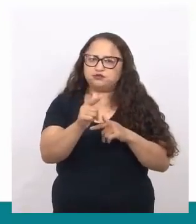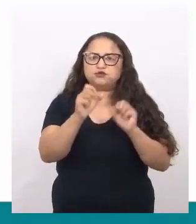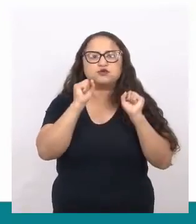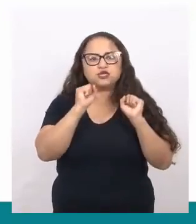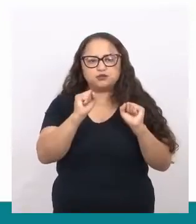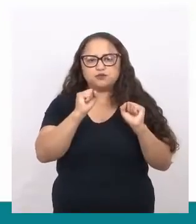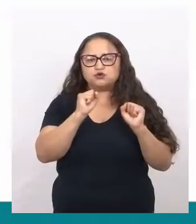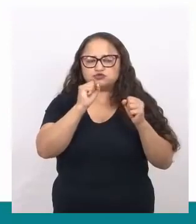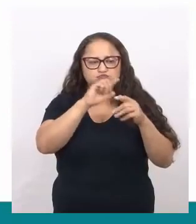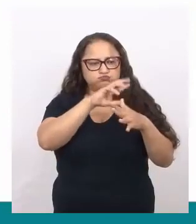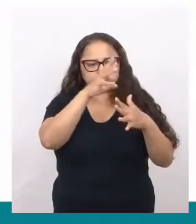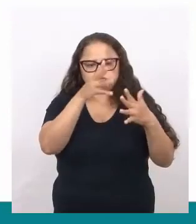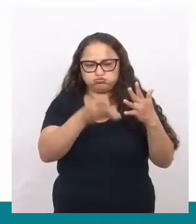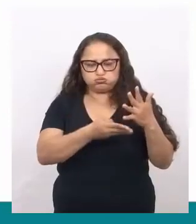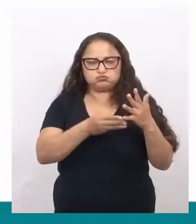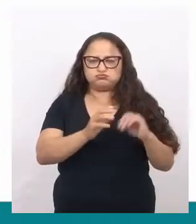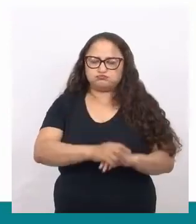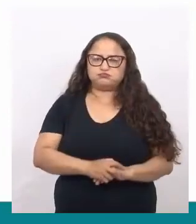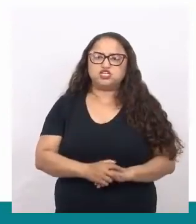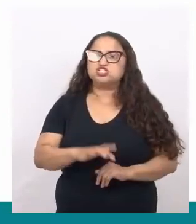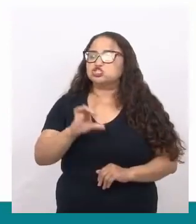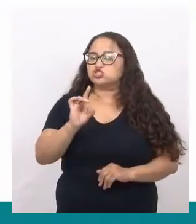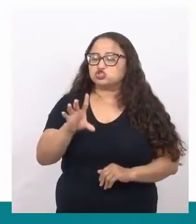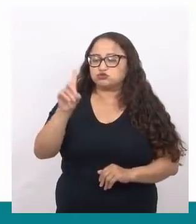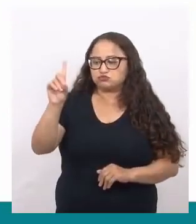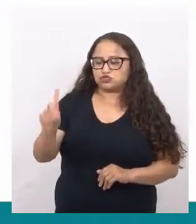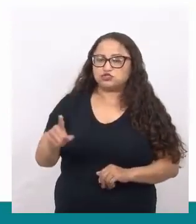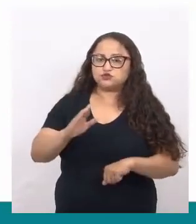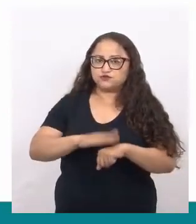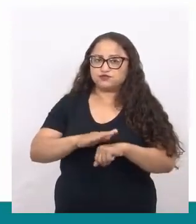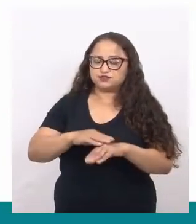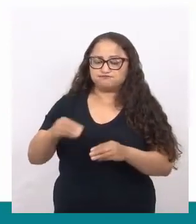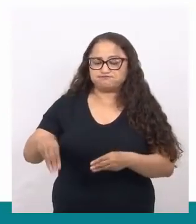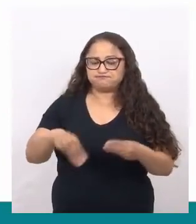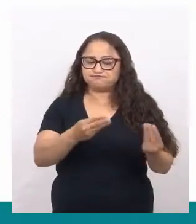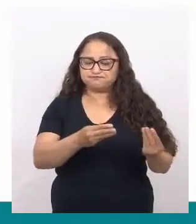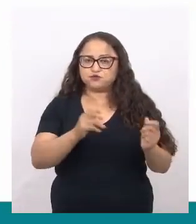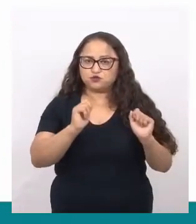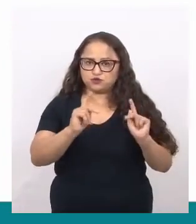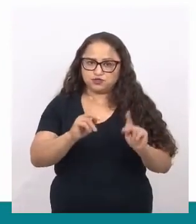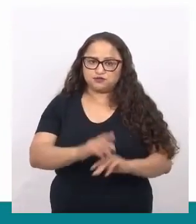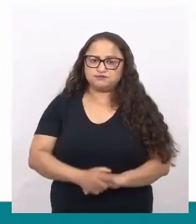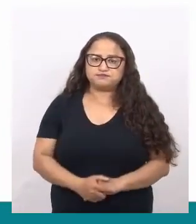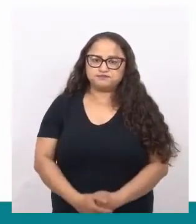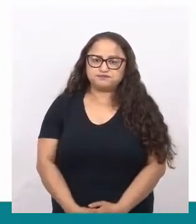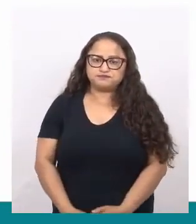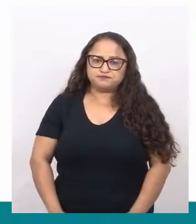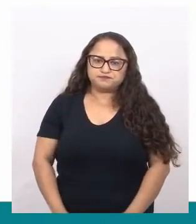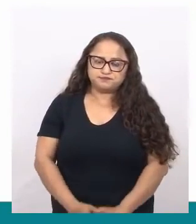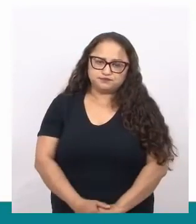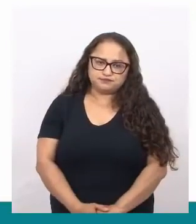em tudo. Aqui é só um norte para o diretor na hora de realizar a atribuição. Pode passar.